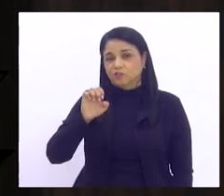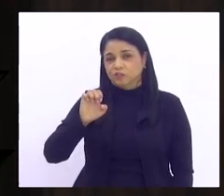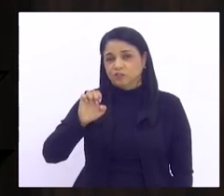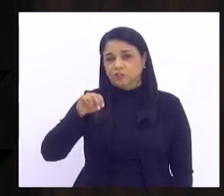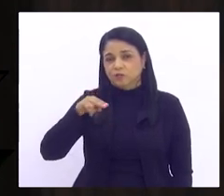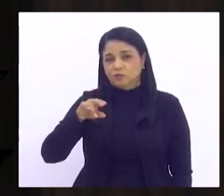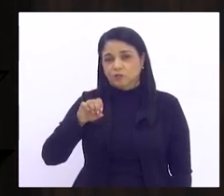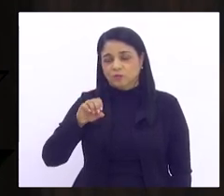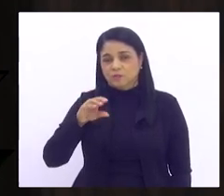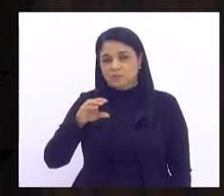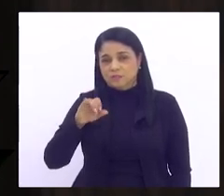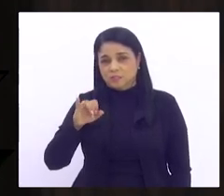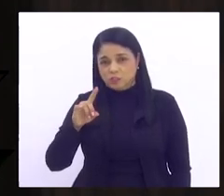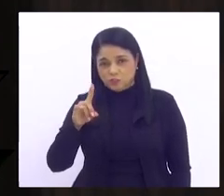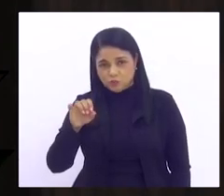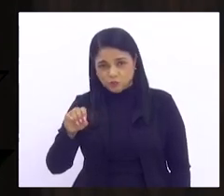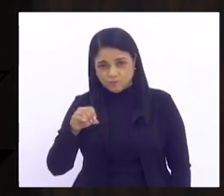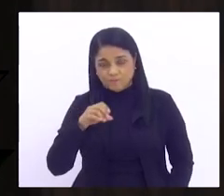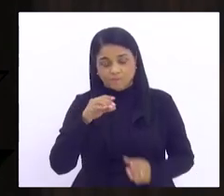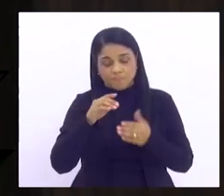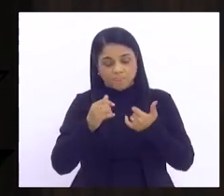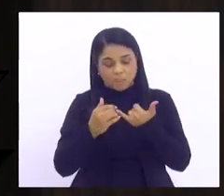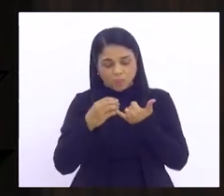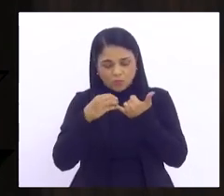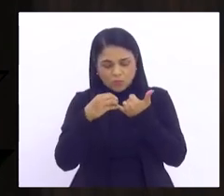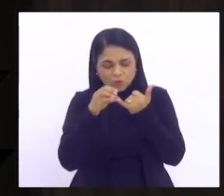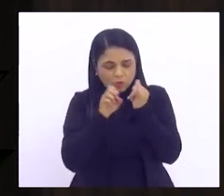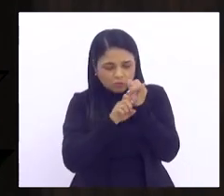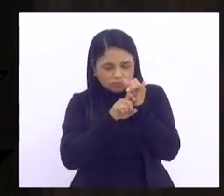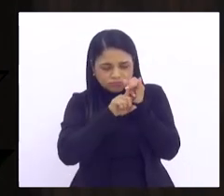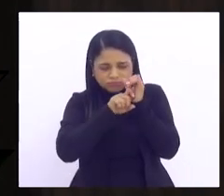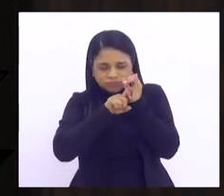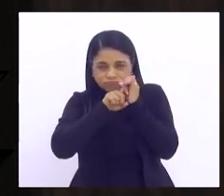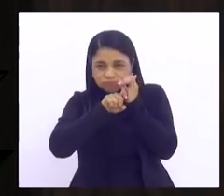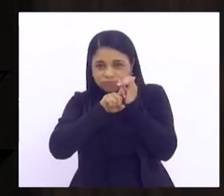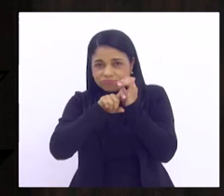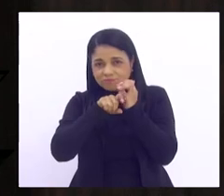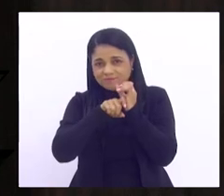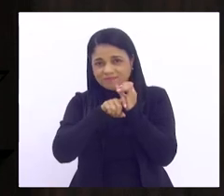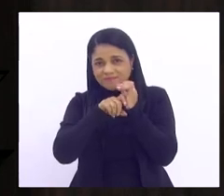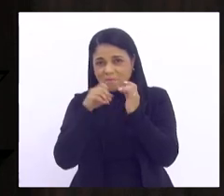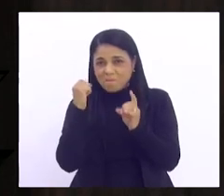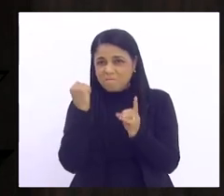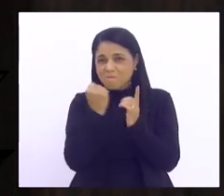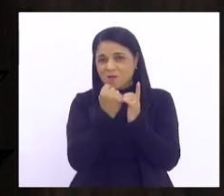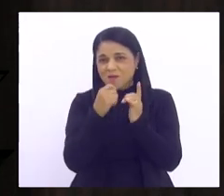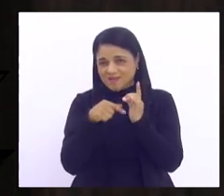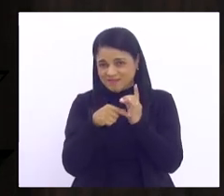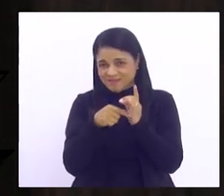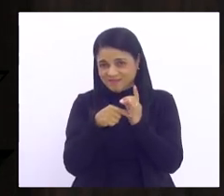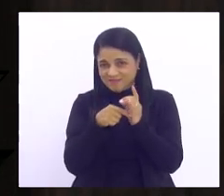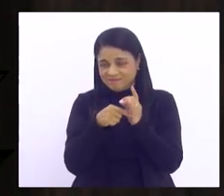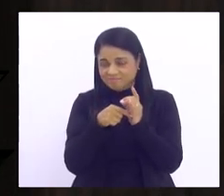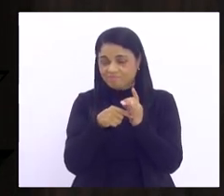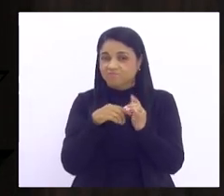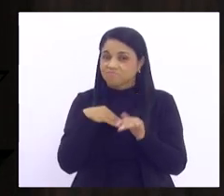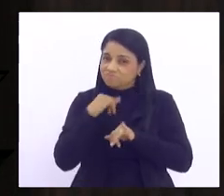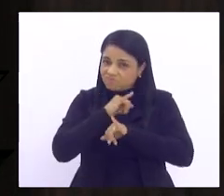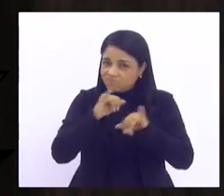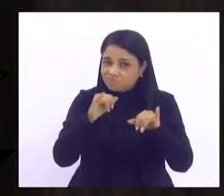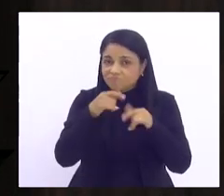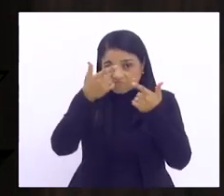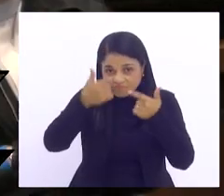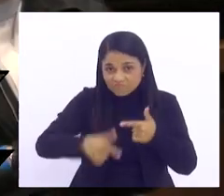no ventre das suas mães. Justiça social reprodutiva. Preciso dizer, também, evidentemente, refutando